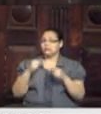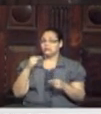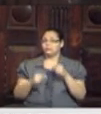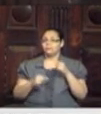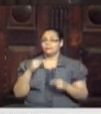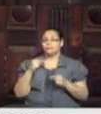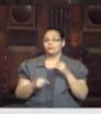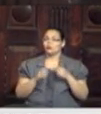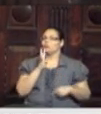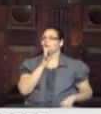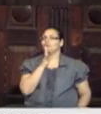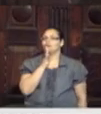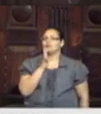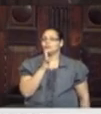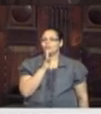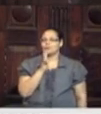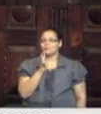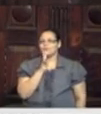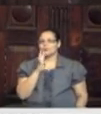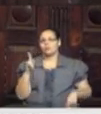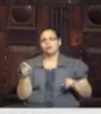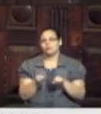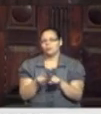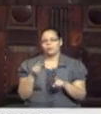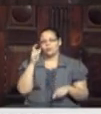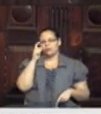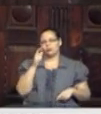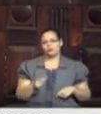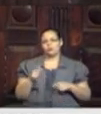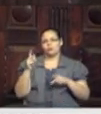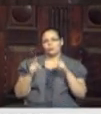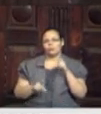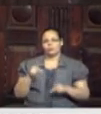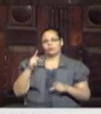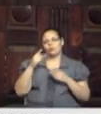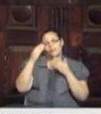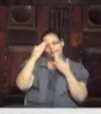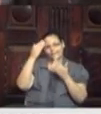são conhecidos e que também não interessam à população. Muito bem, obrigado.